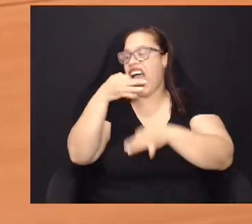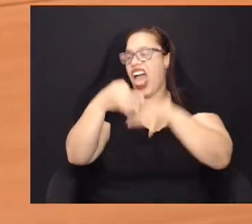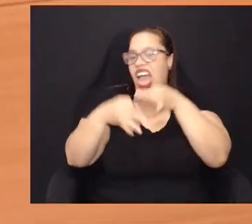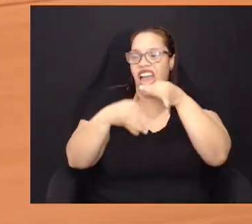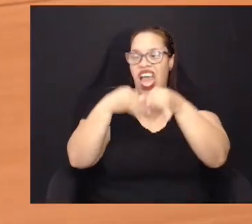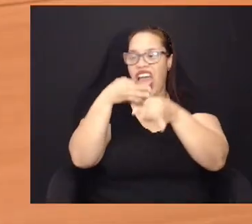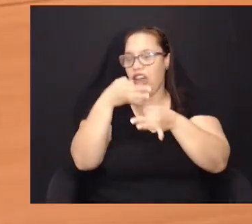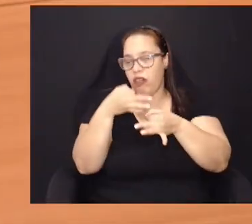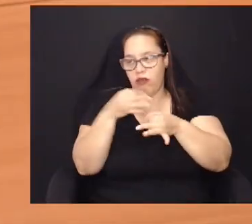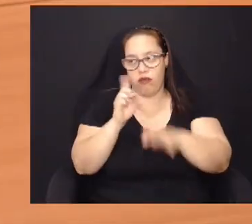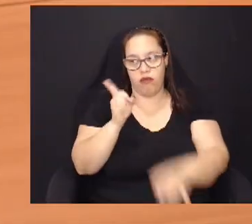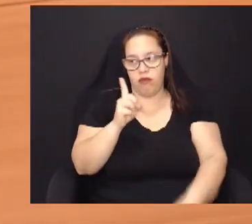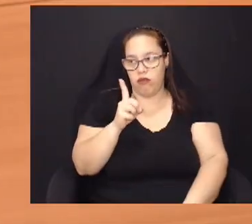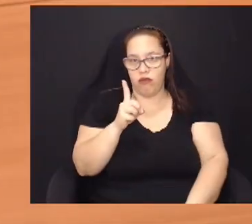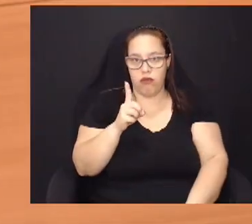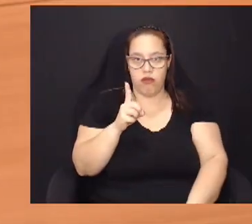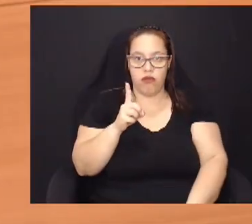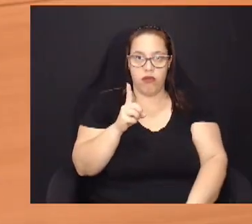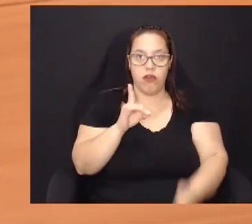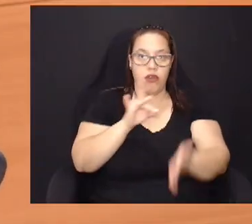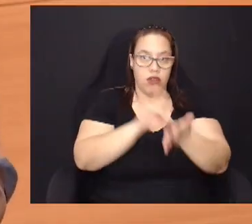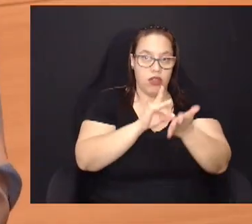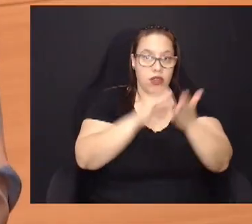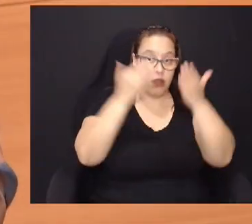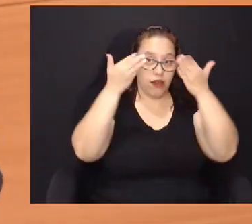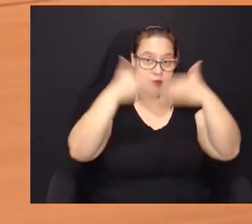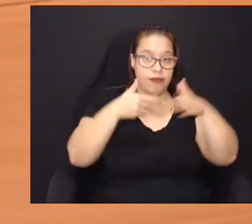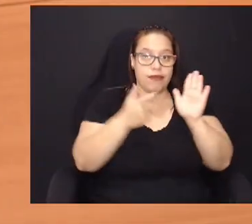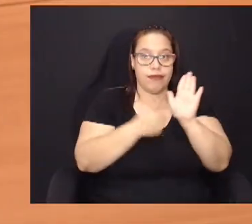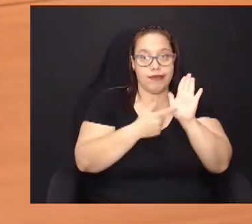fatos, e eu falo que contra há provas, não há, né, fatos.